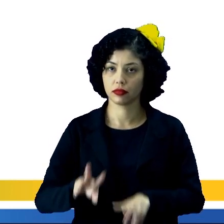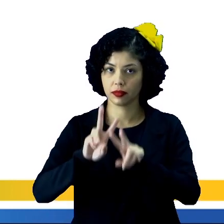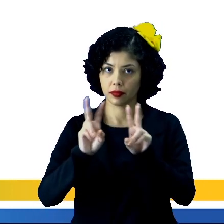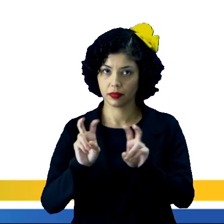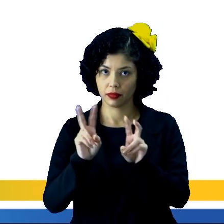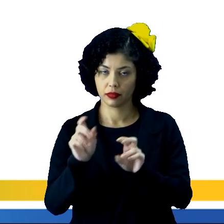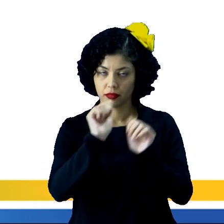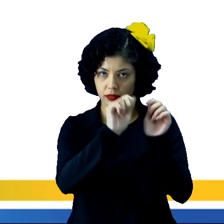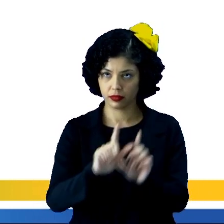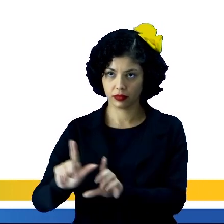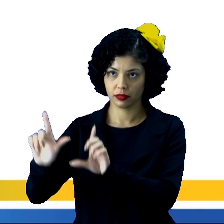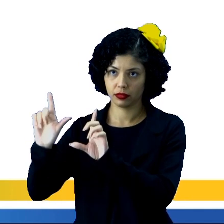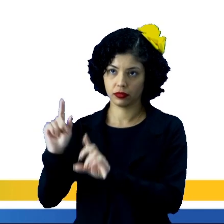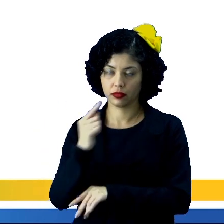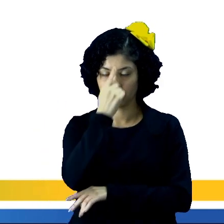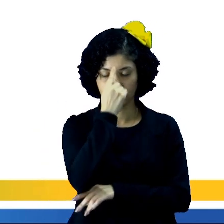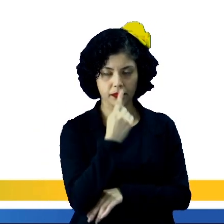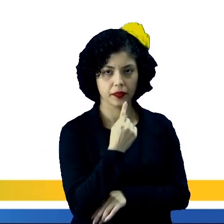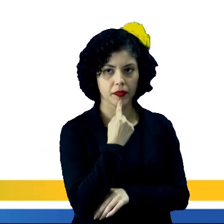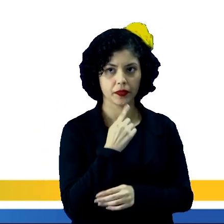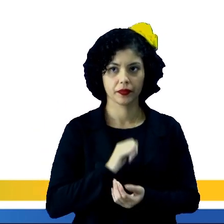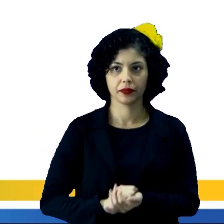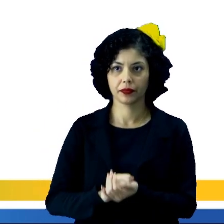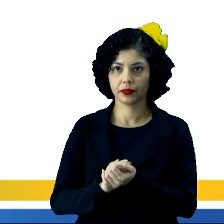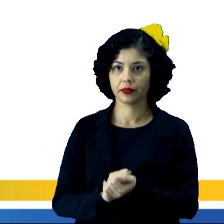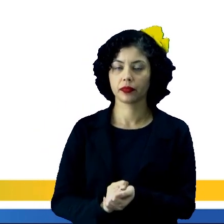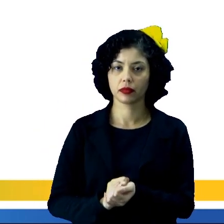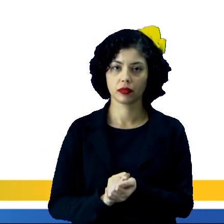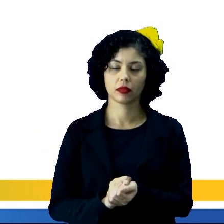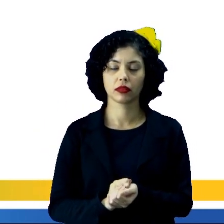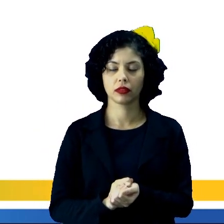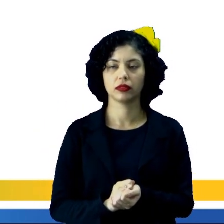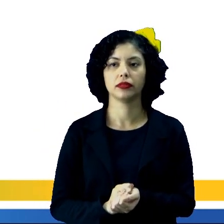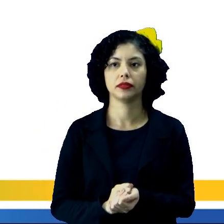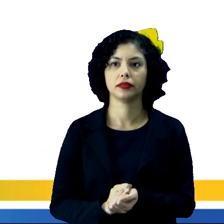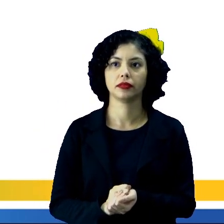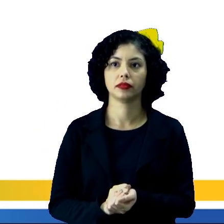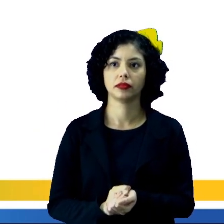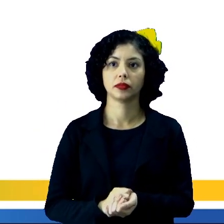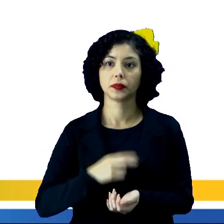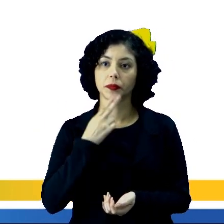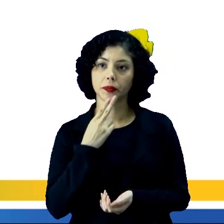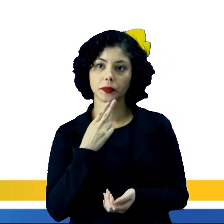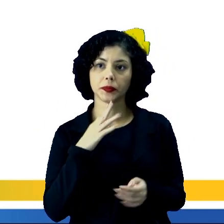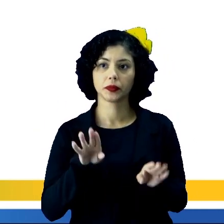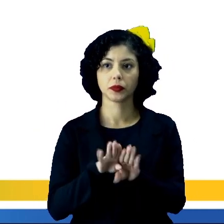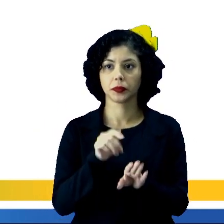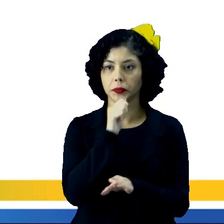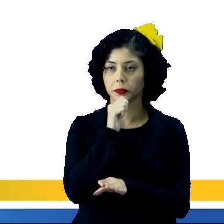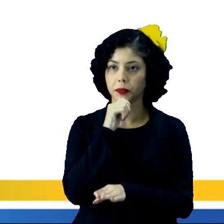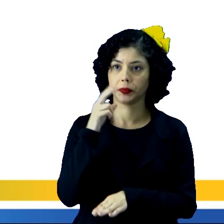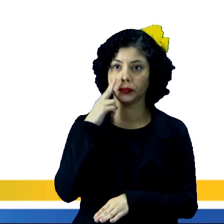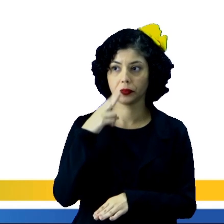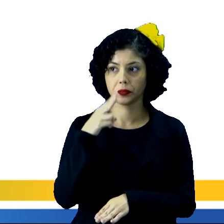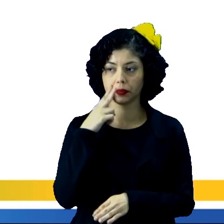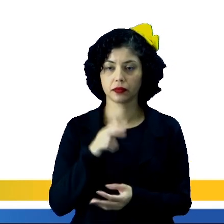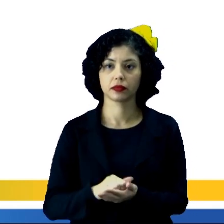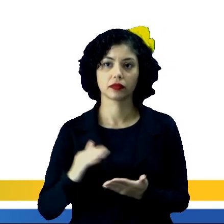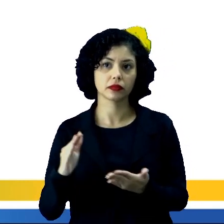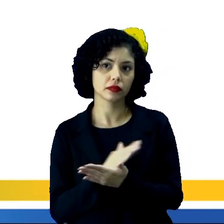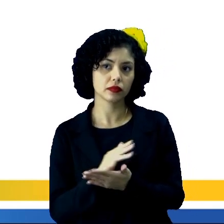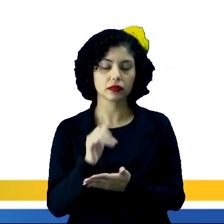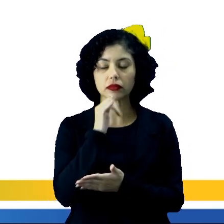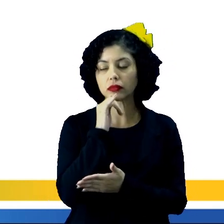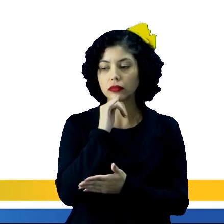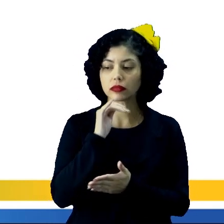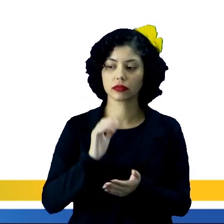Temos aí na tela para vocês observarem um anúncio, ok? Contra o fumo. E nós podemos observar outro